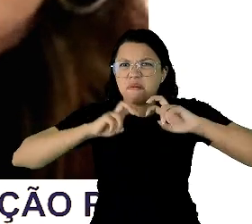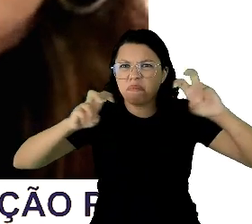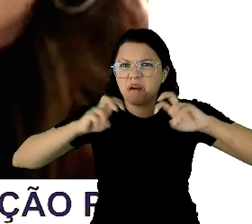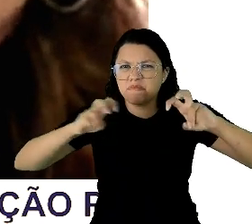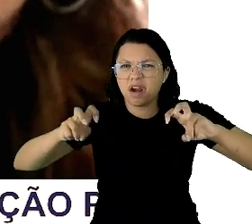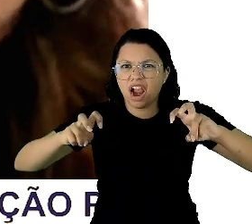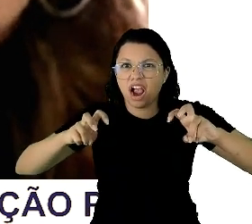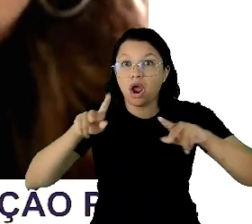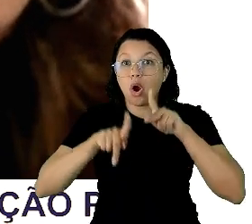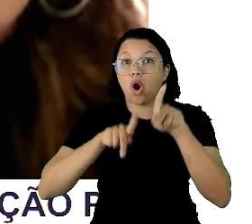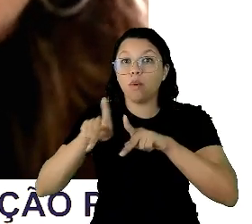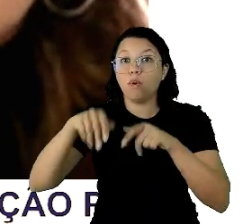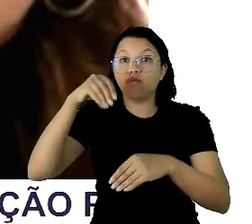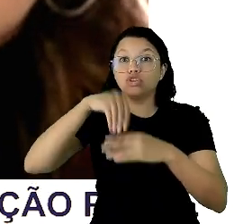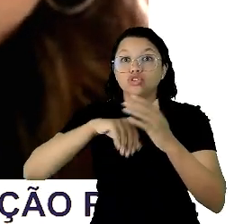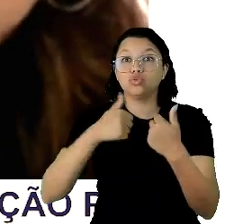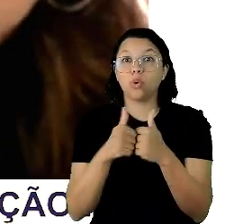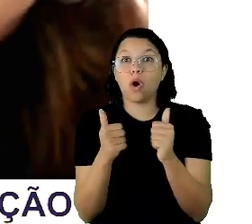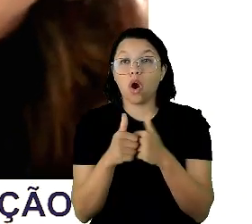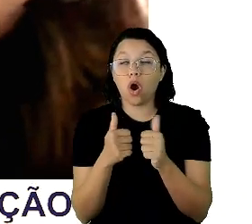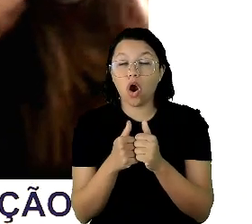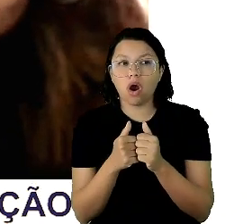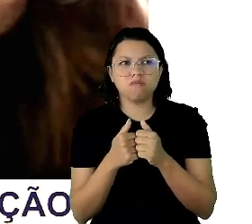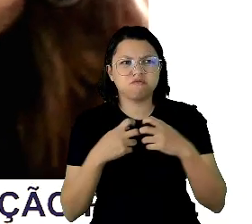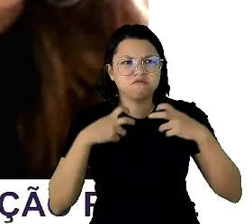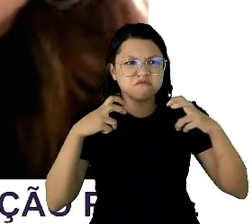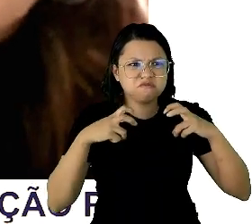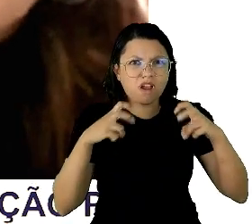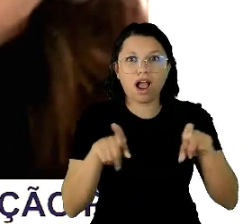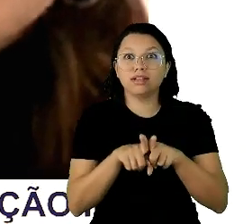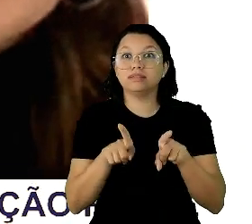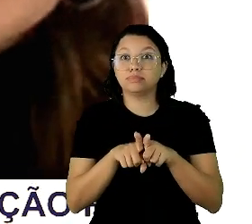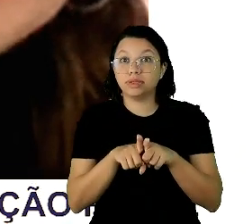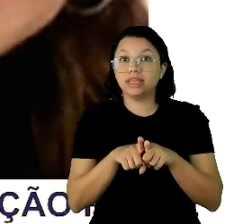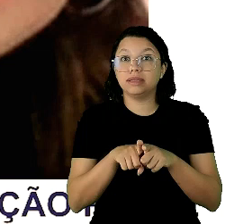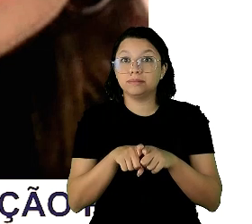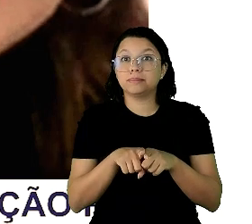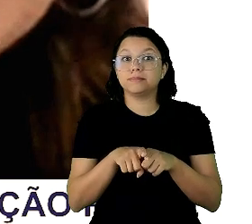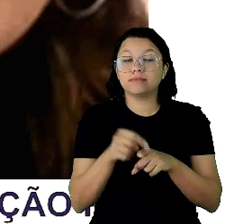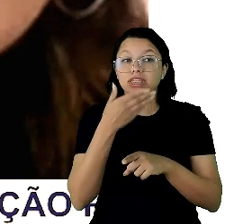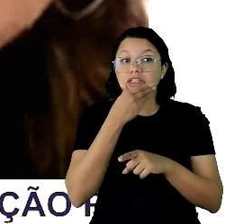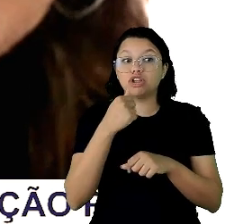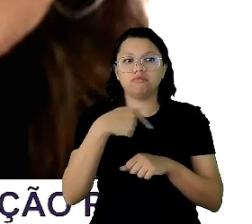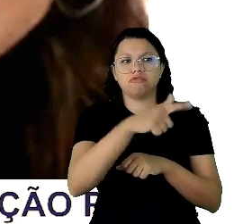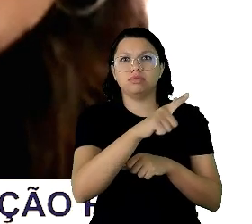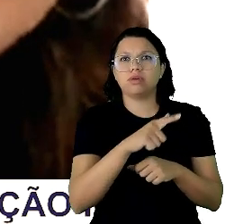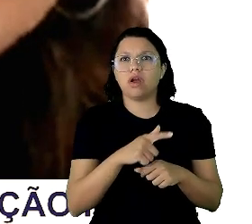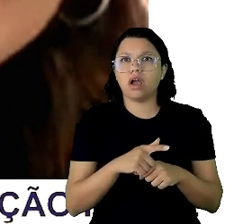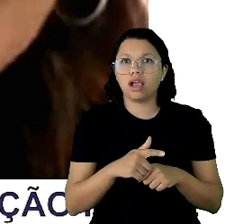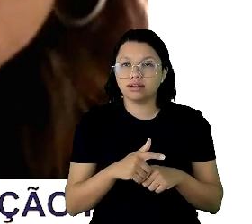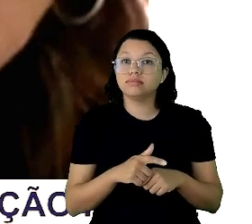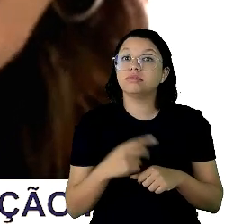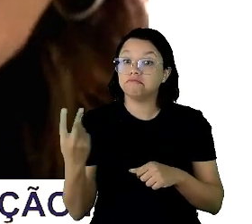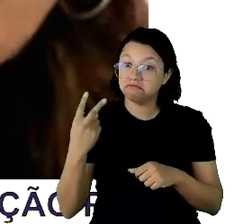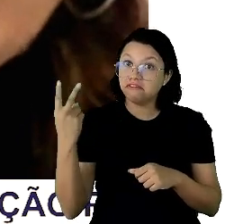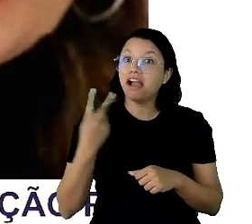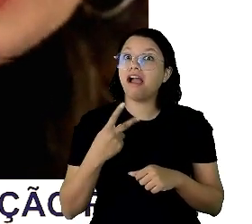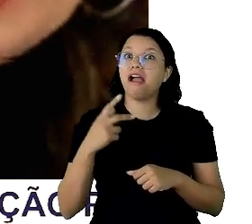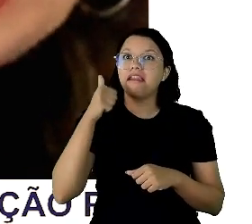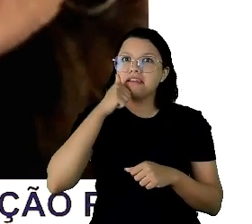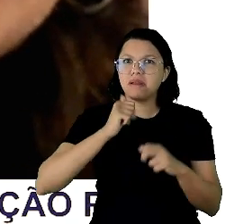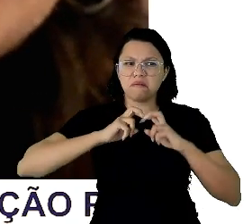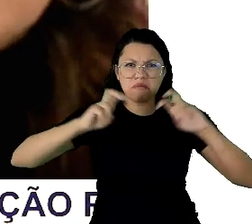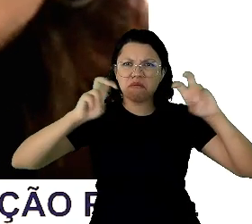Muito bem. Sempre vale, né? A mulher escandalosa nessa hora. Nossa, você lavou a